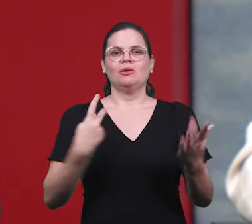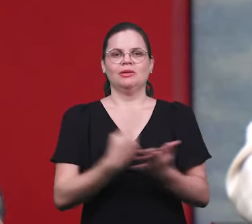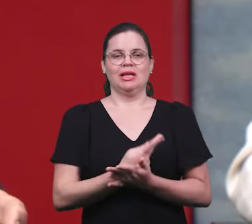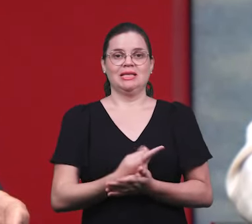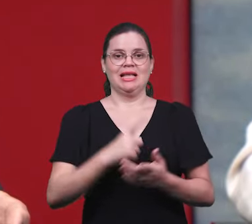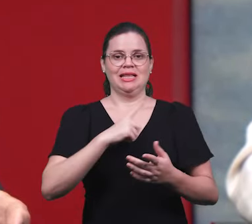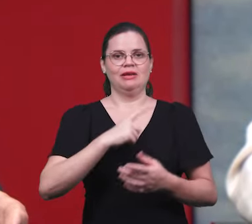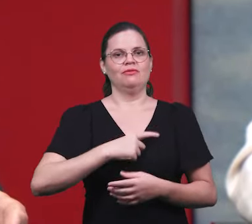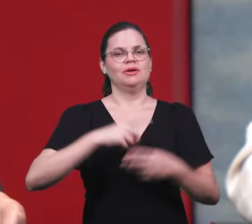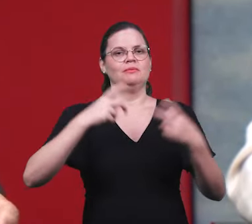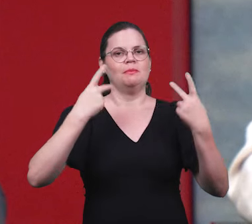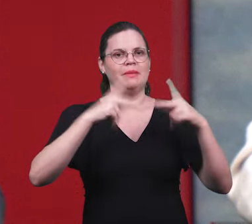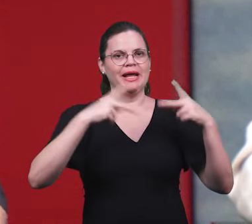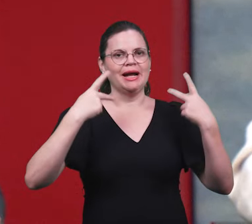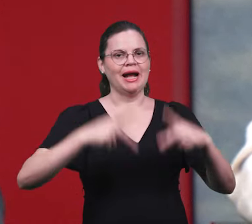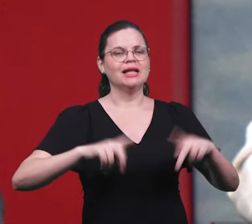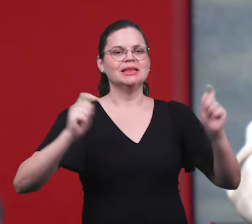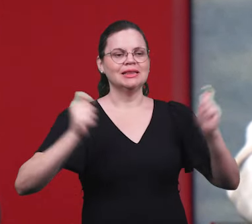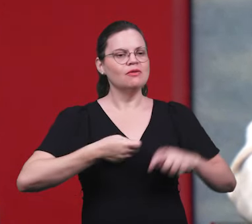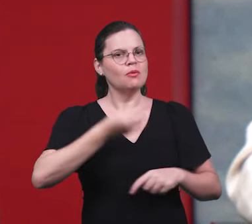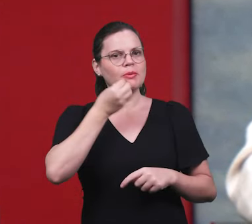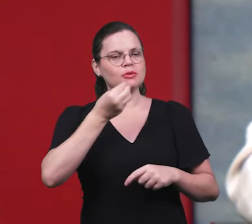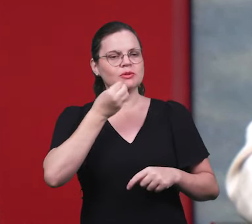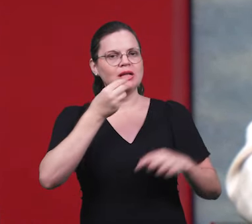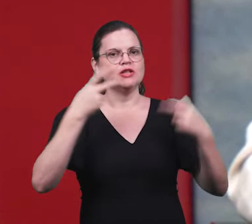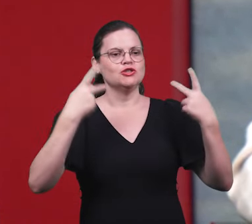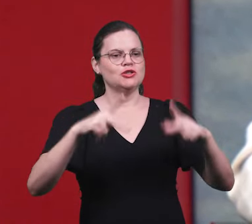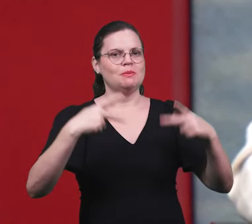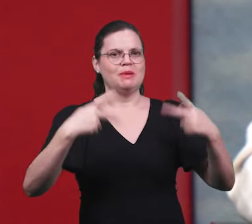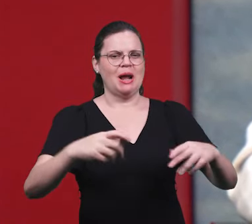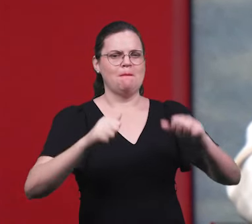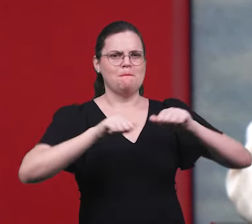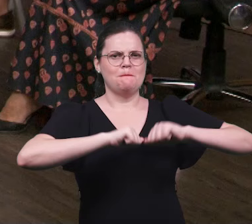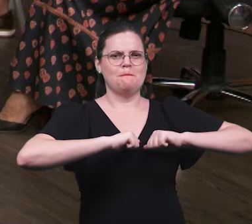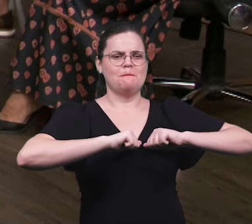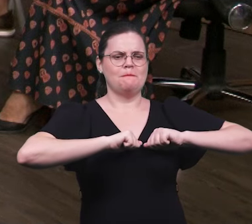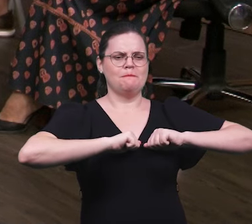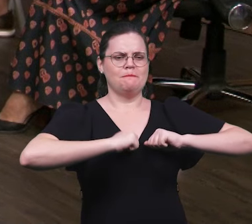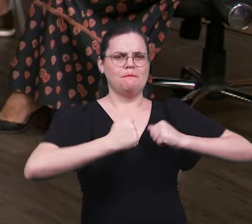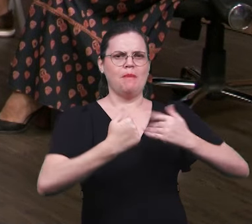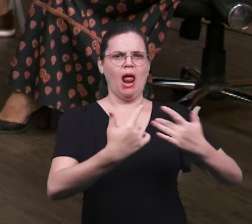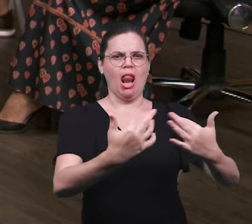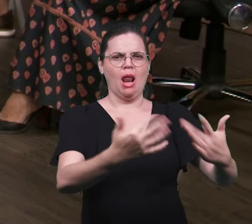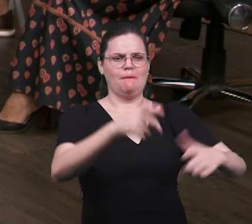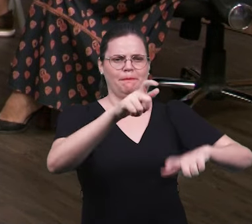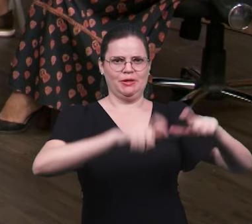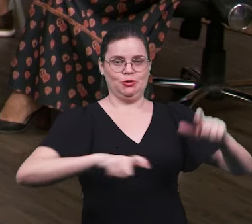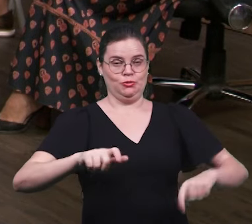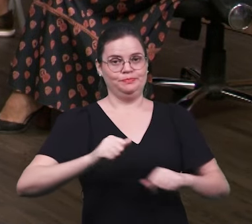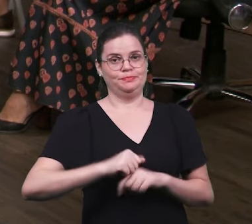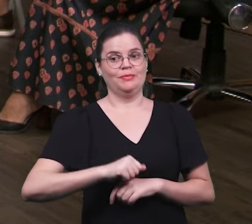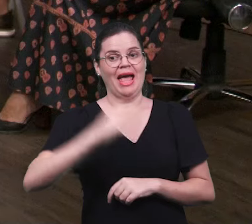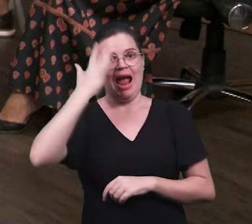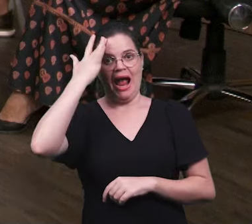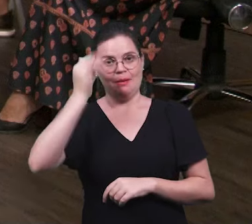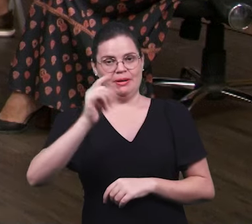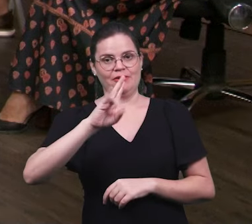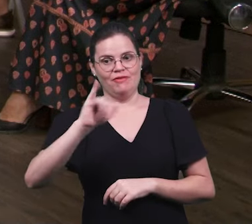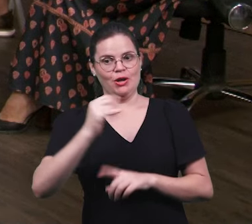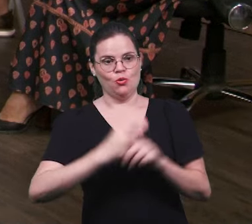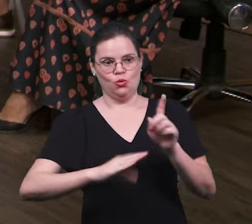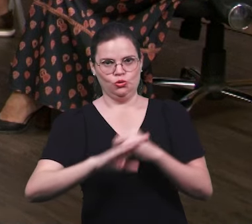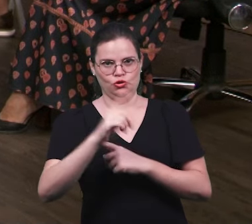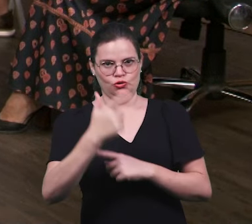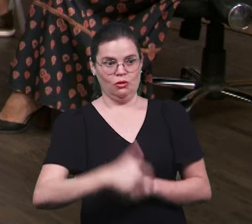uma multidão, era uma evangelização e ele pregou para uma multidão. E no outro dia ia ter um outro culto. Então ele falou bem assim, olha, hoje eu não vou